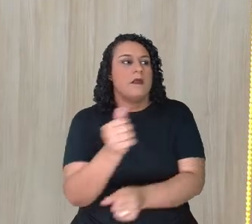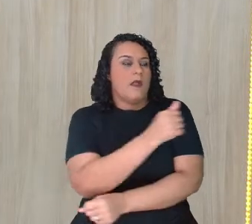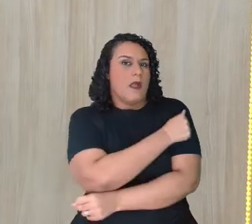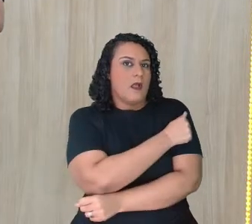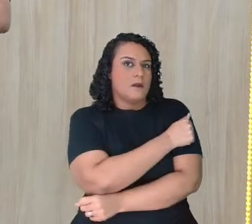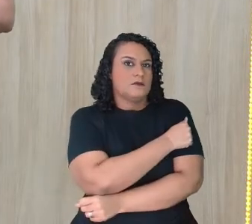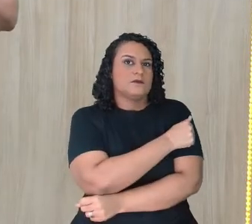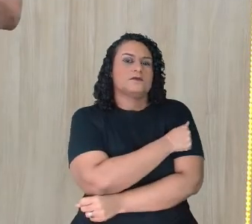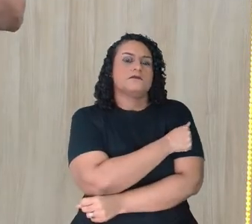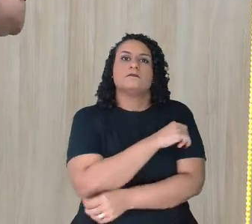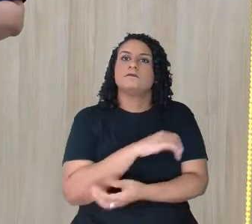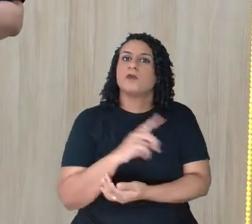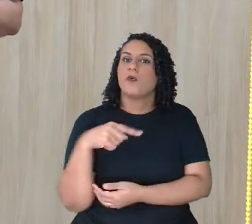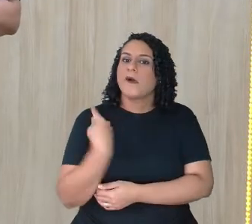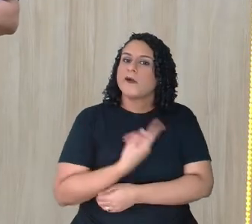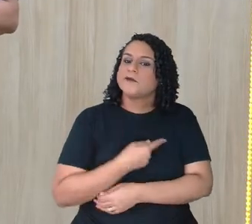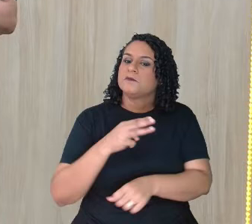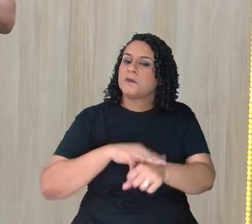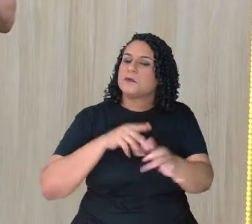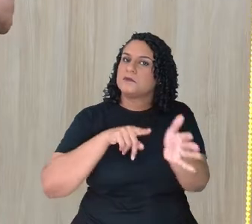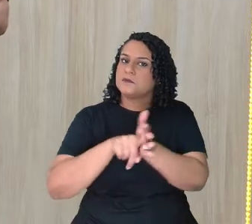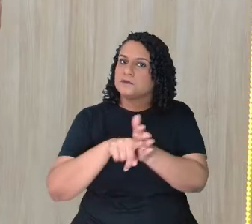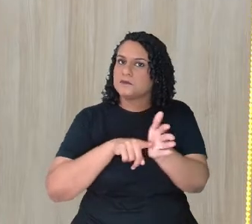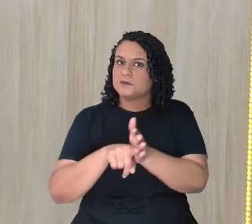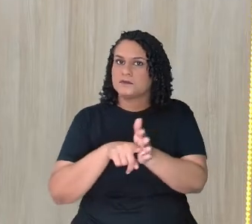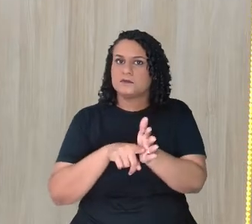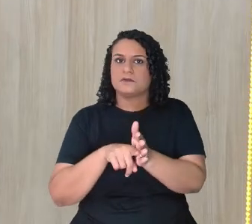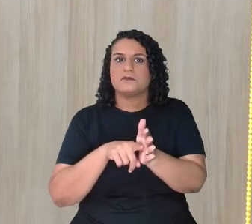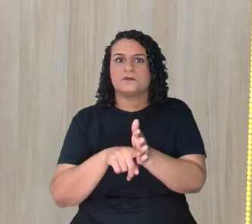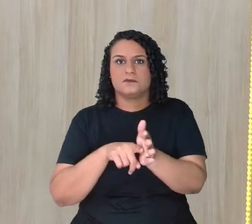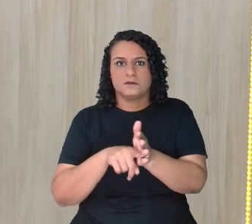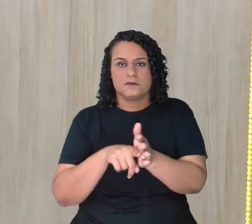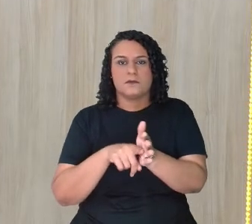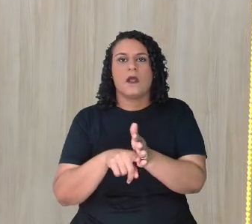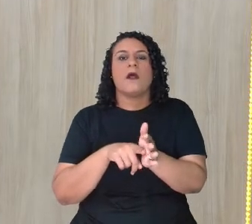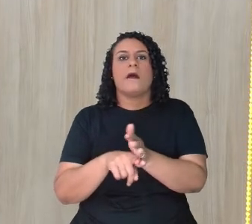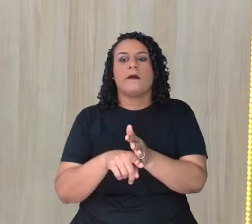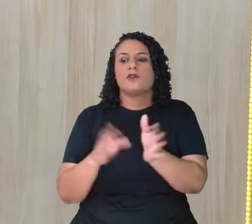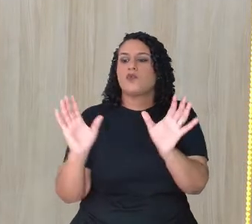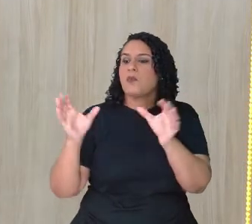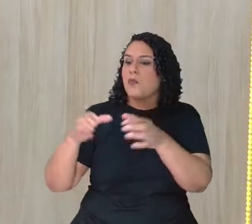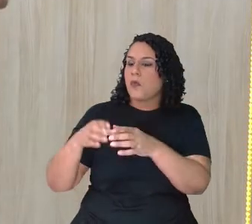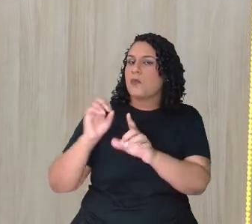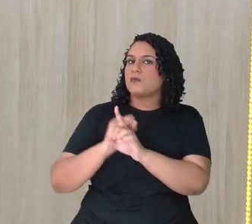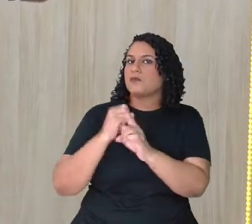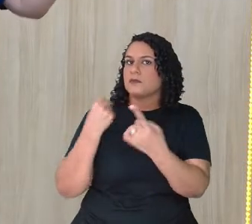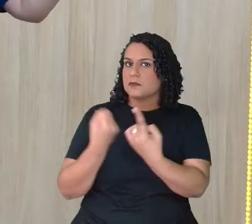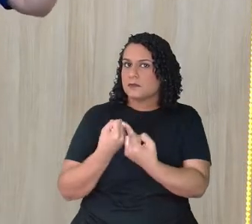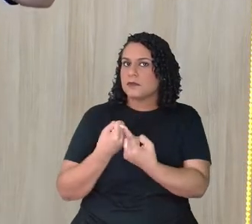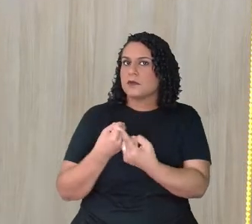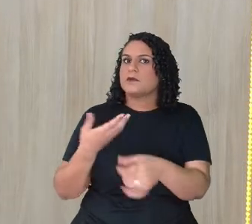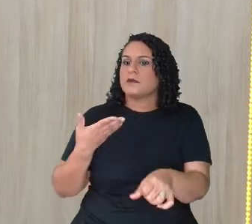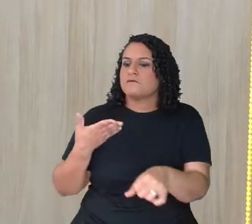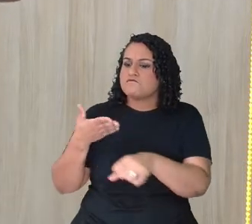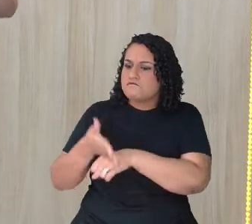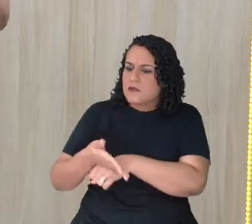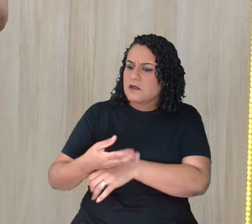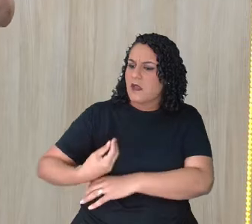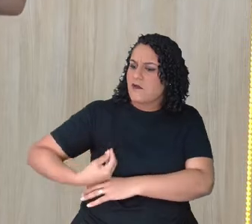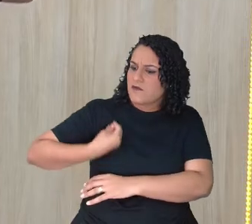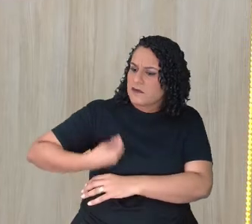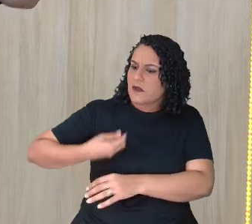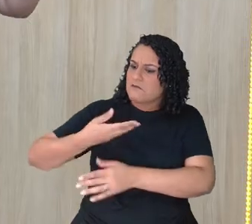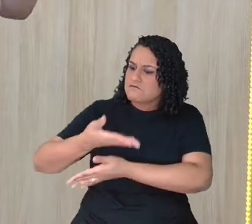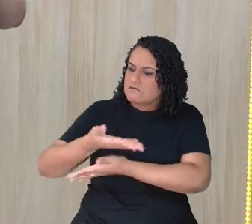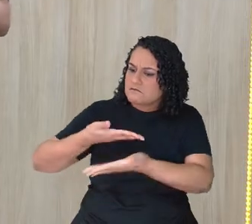não é? Quando estamos pesquisando sobre um determinado grupo social, nós temos que ir até o local e vivenciar,